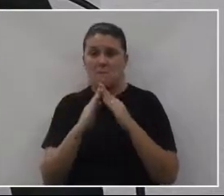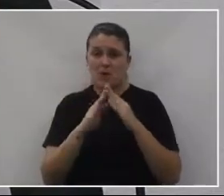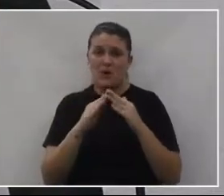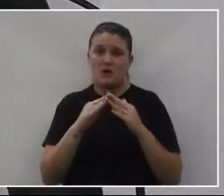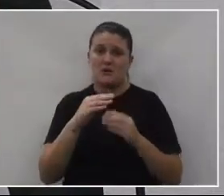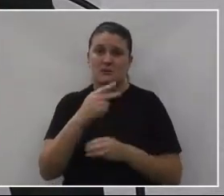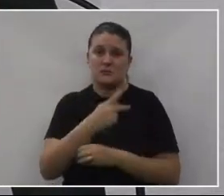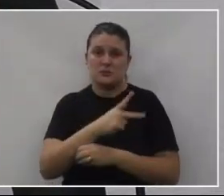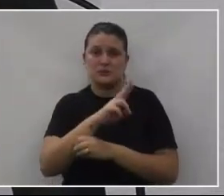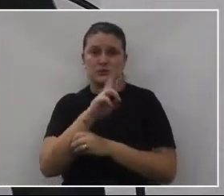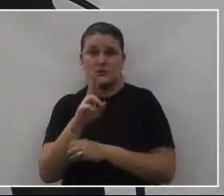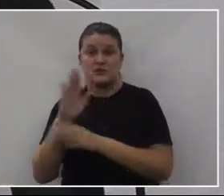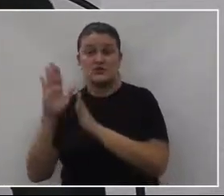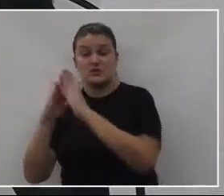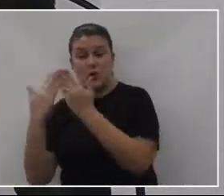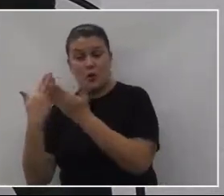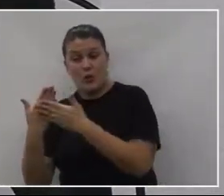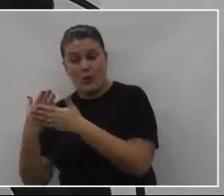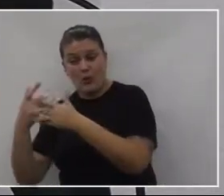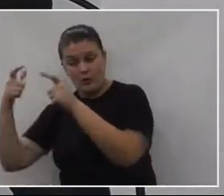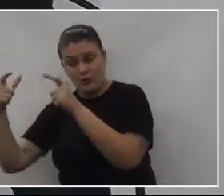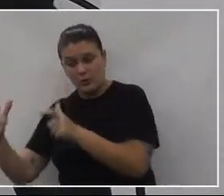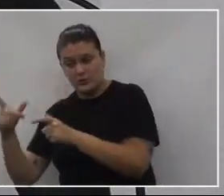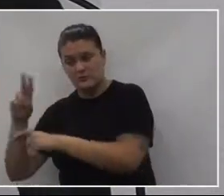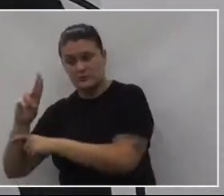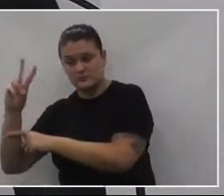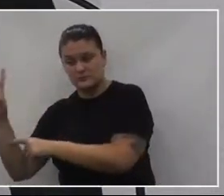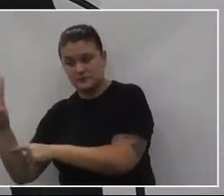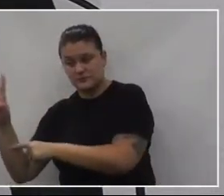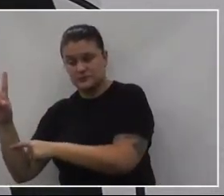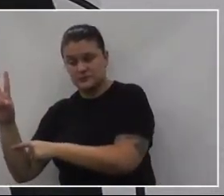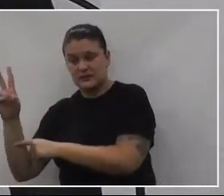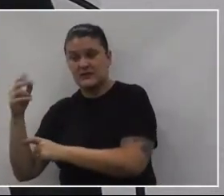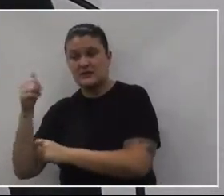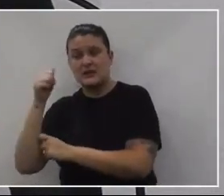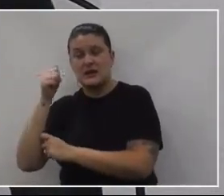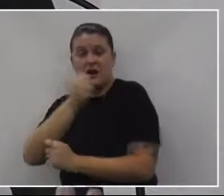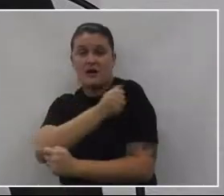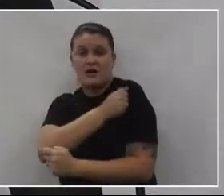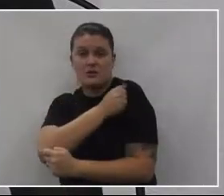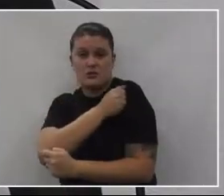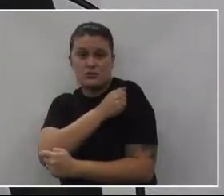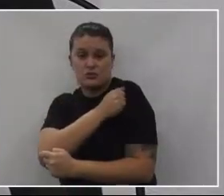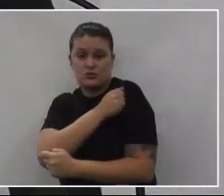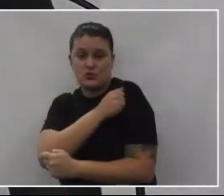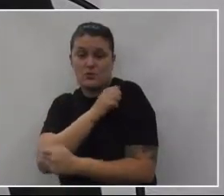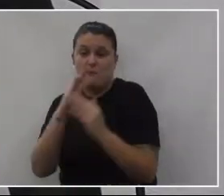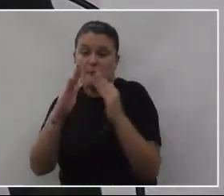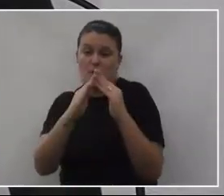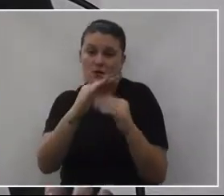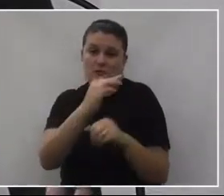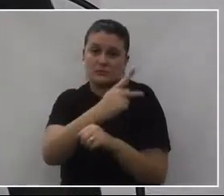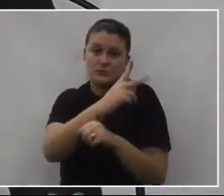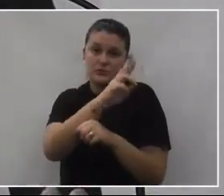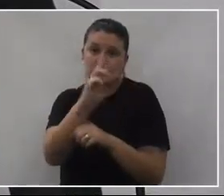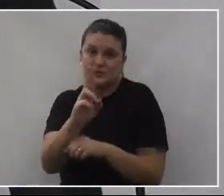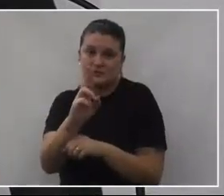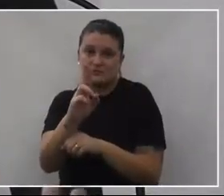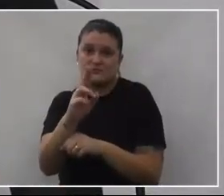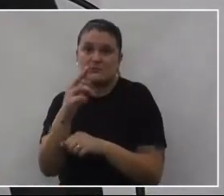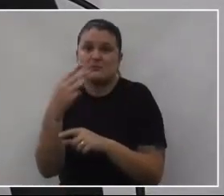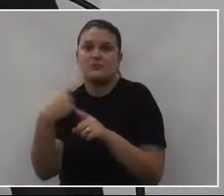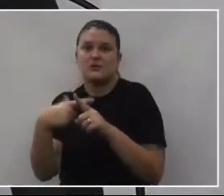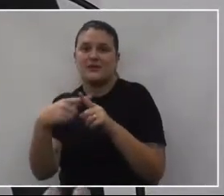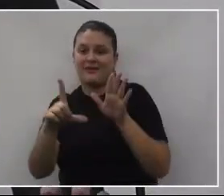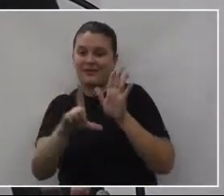por mais que a escola seja a União da Vitória, elas moram um pouquinho ali para frente já em Porto União. E pela lei, pelo Estatuto da Criança e Adolescente, o juiz de direito